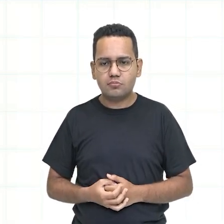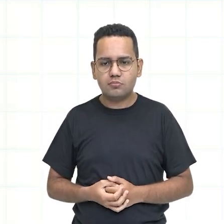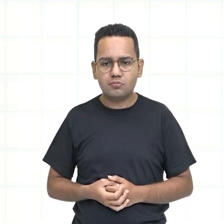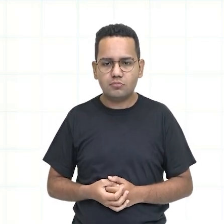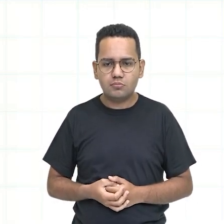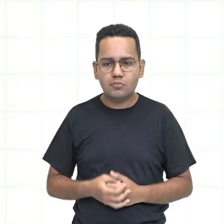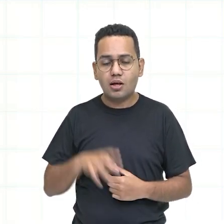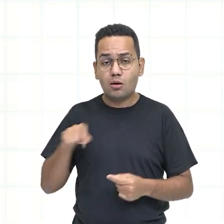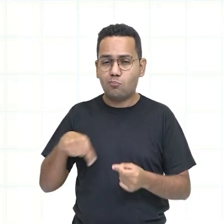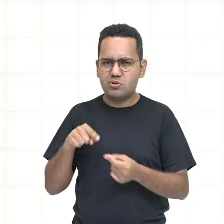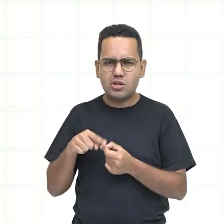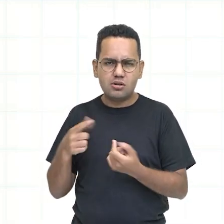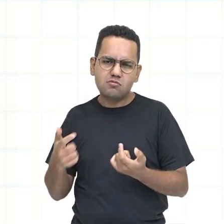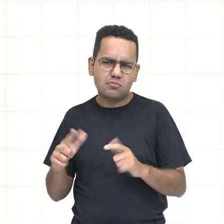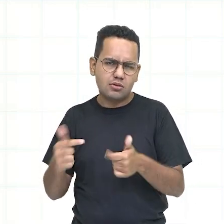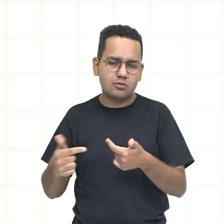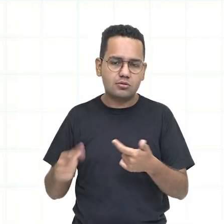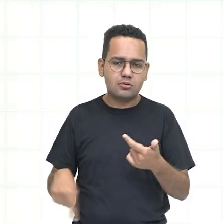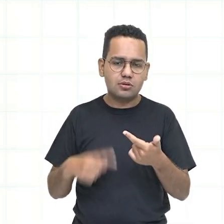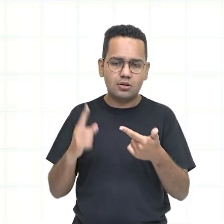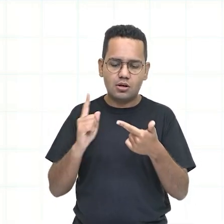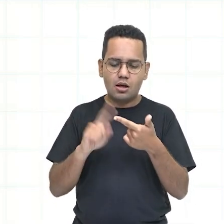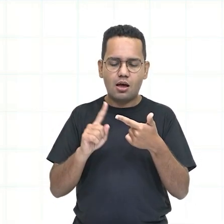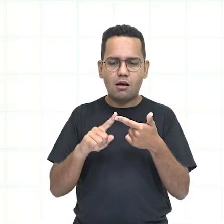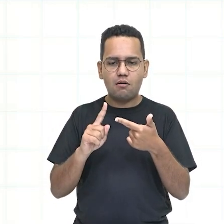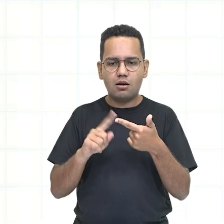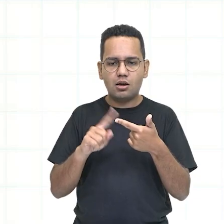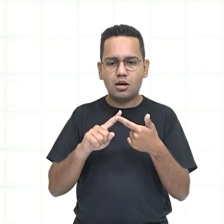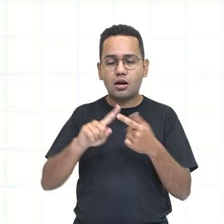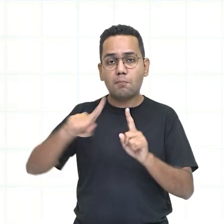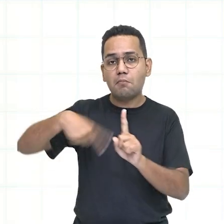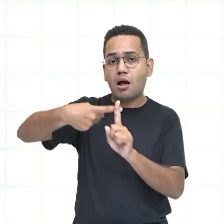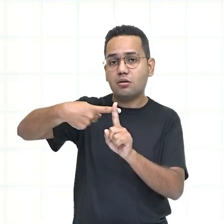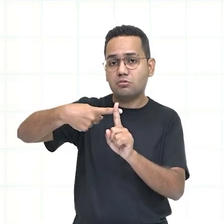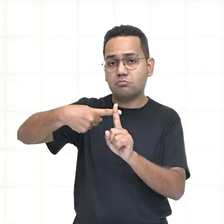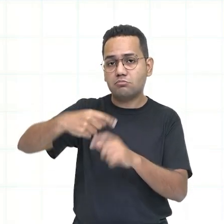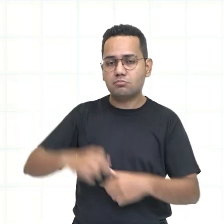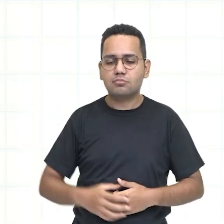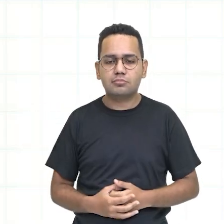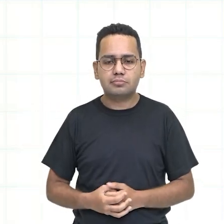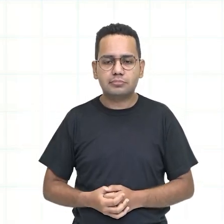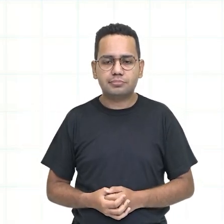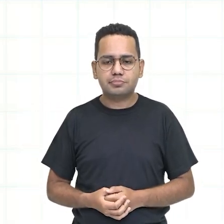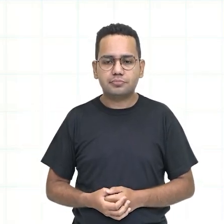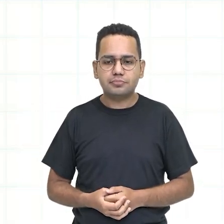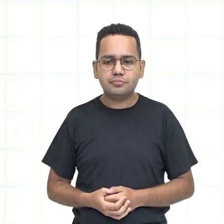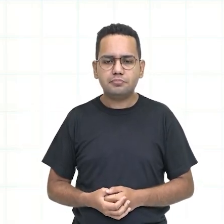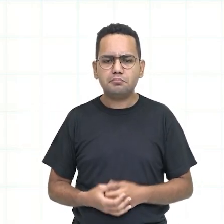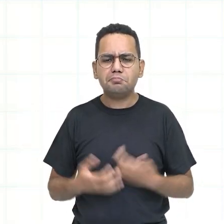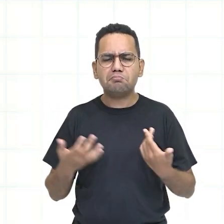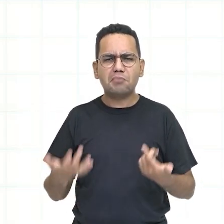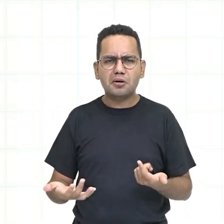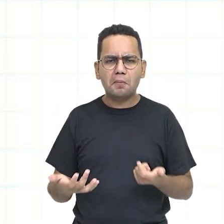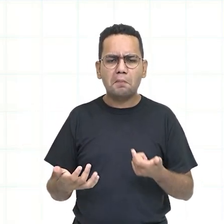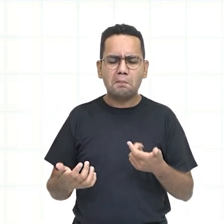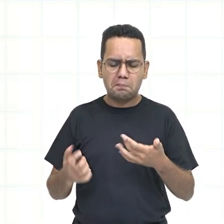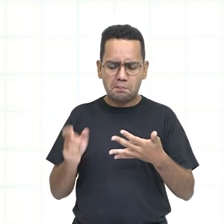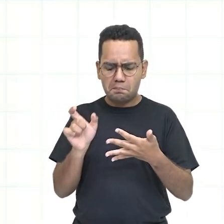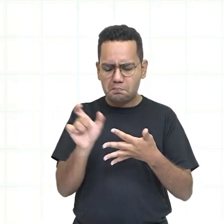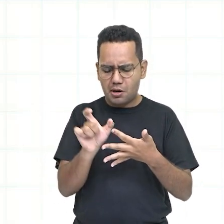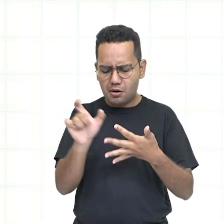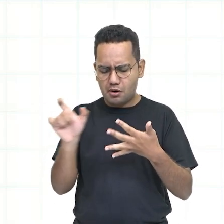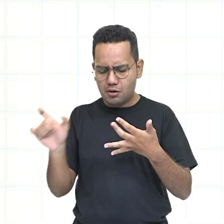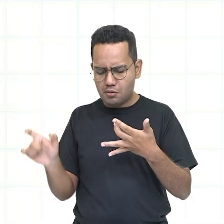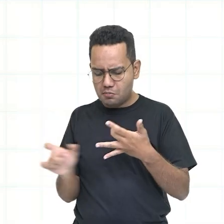razão, né? E o and é uma ideia de adição, ok? E aí, qual caberia aqui? My